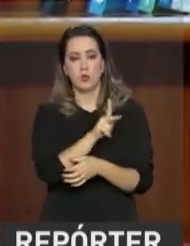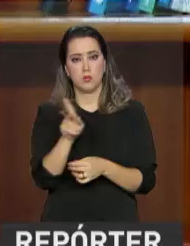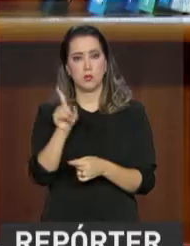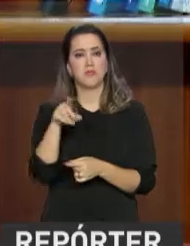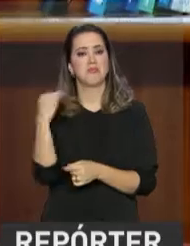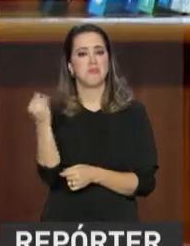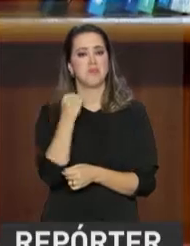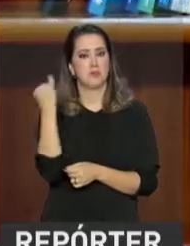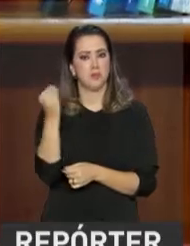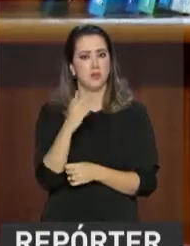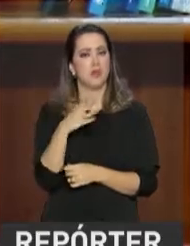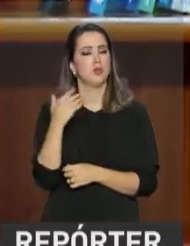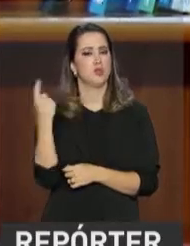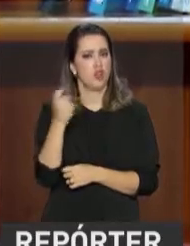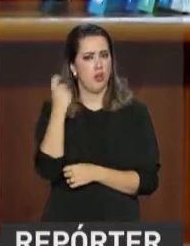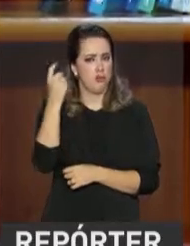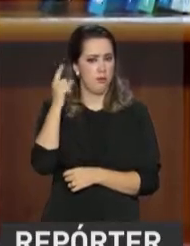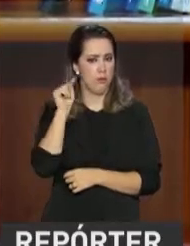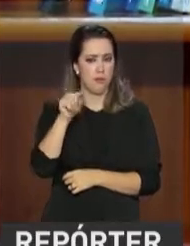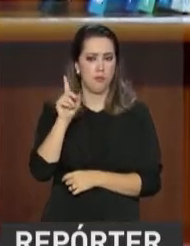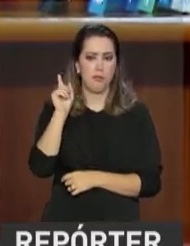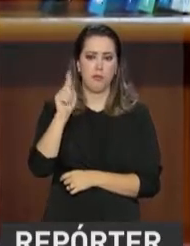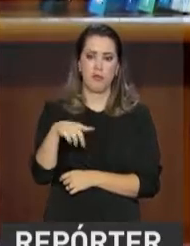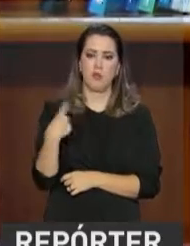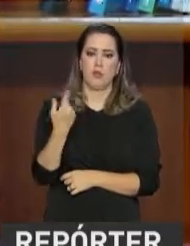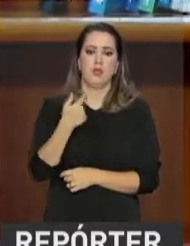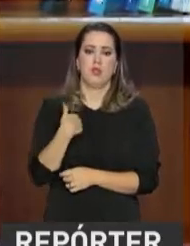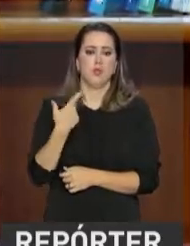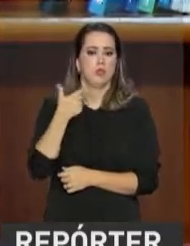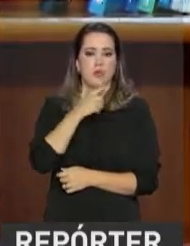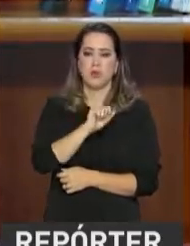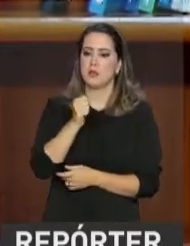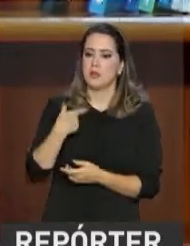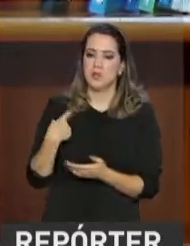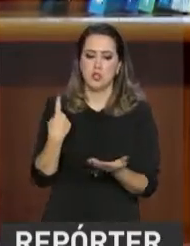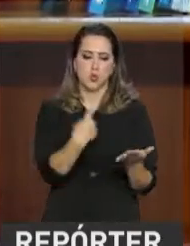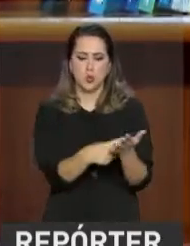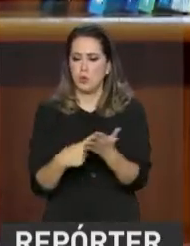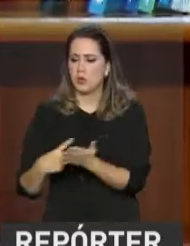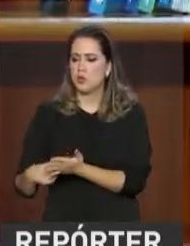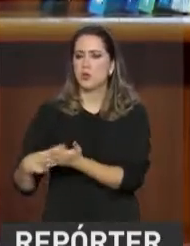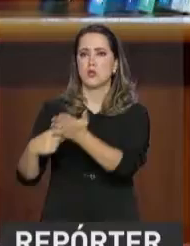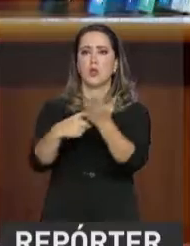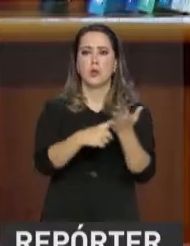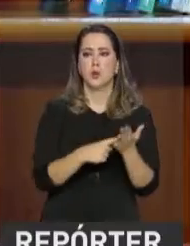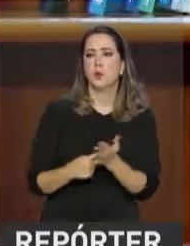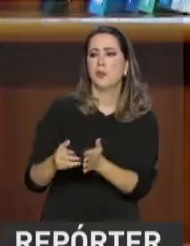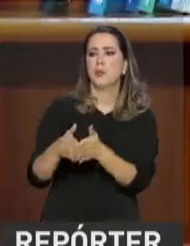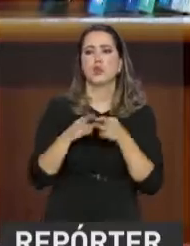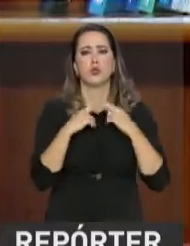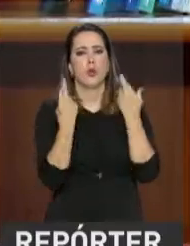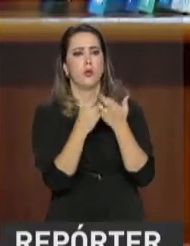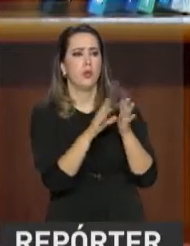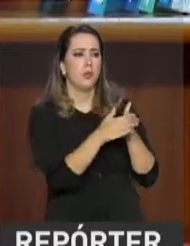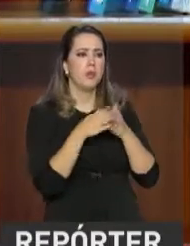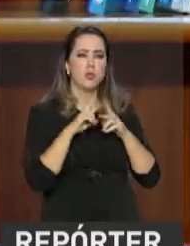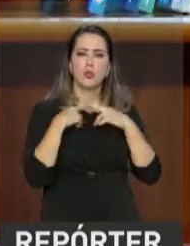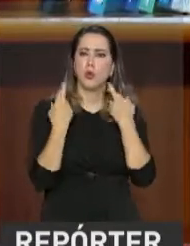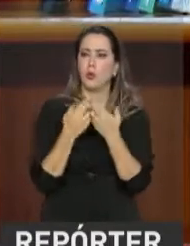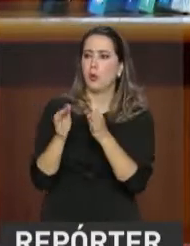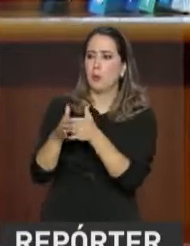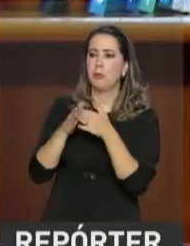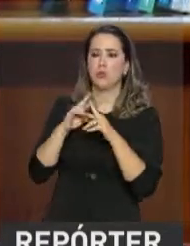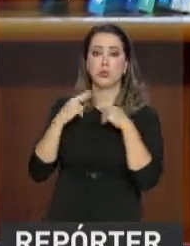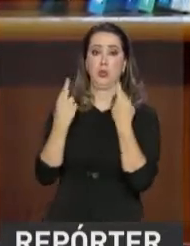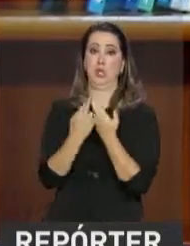muito elevado né a digamos assim não damos conta da quantidade de pedidos para reuniões bilaterais o que